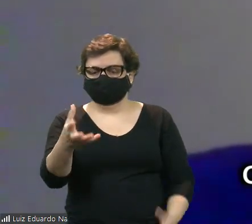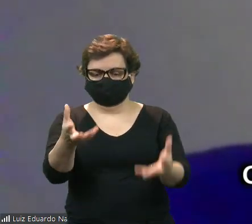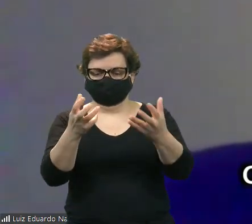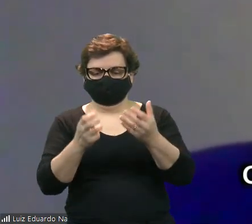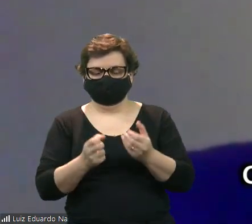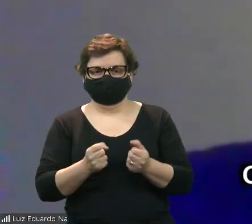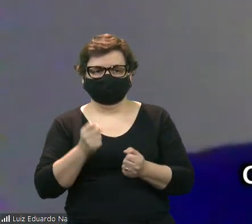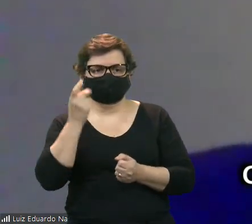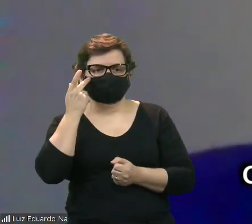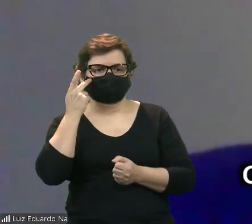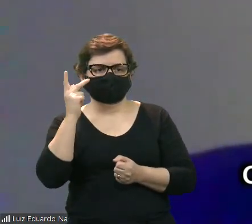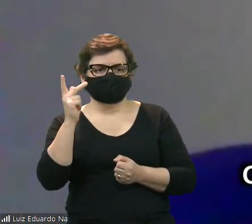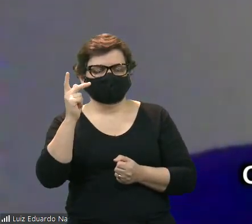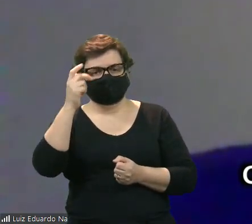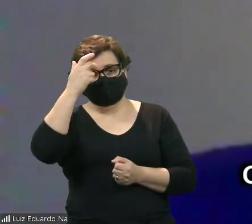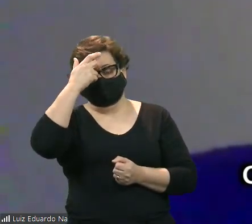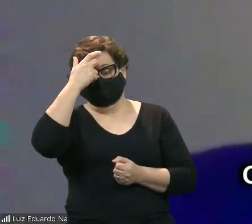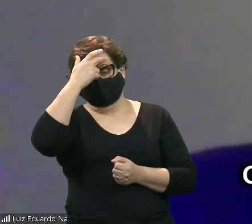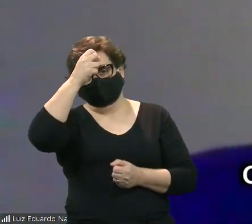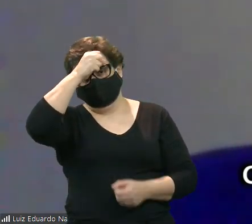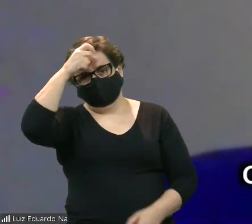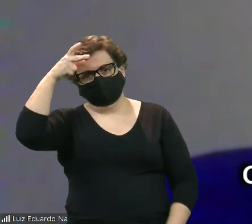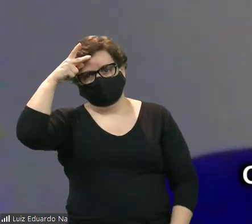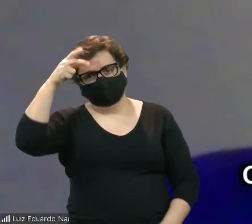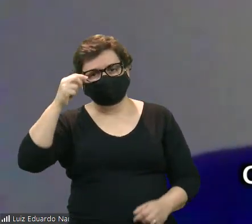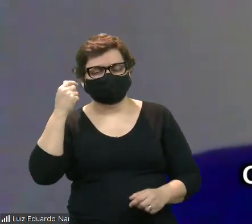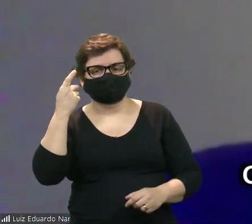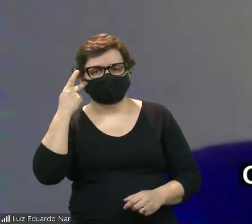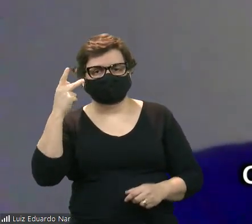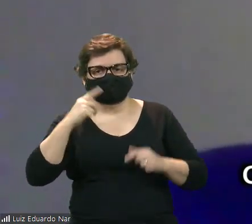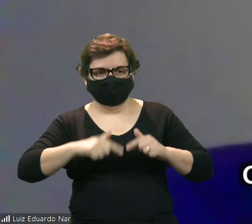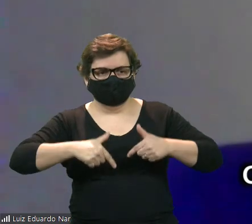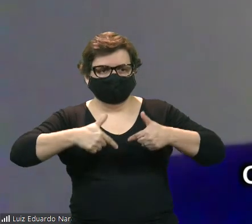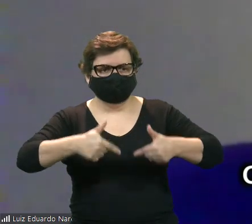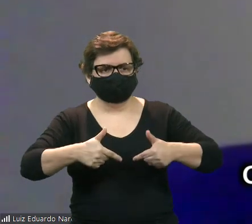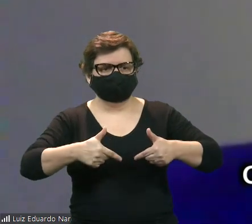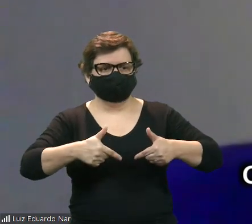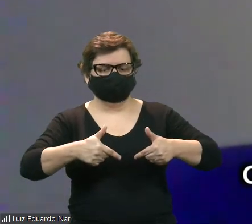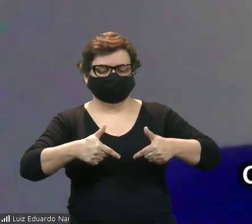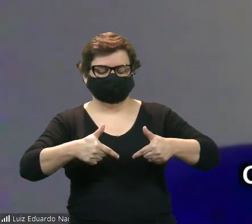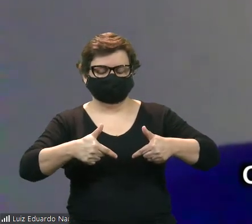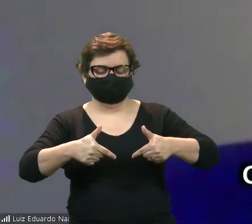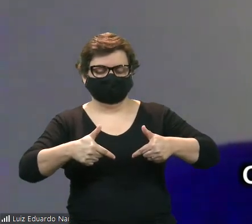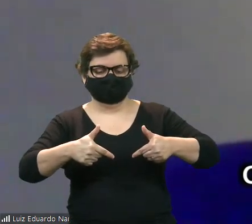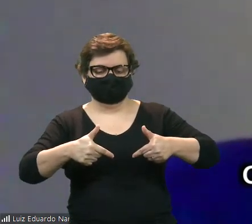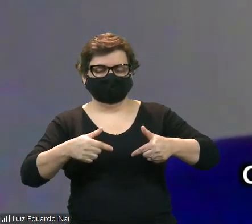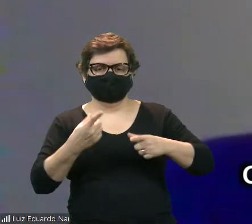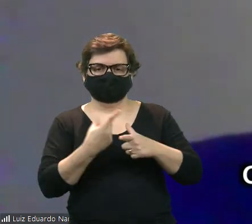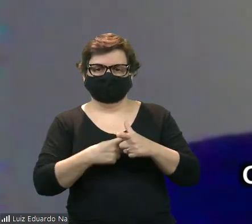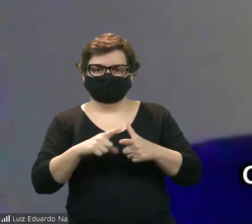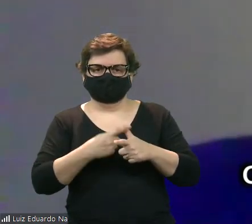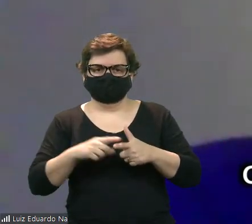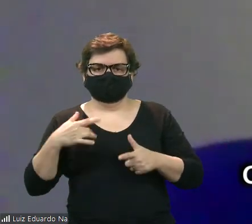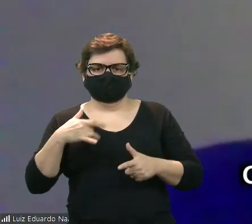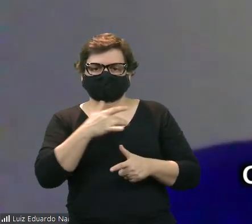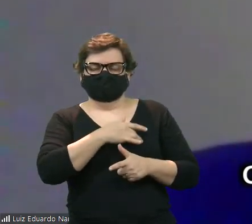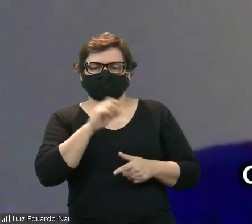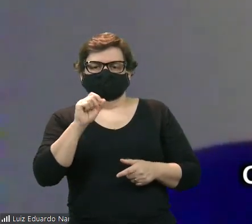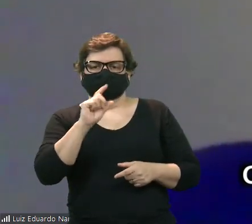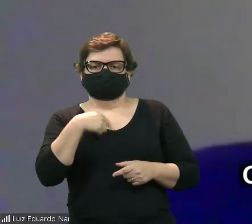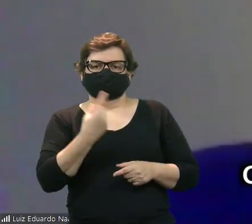chegam para o senhor prefeito municipal, para o enfrentamento da crise na saúde, que nós